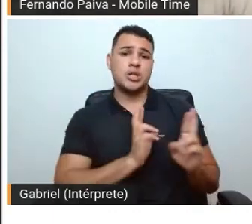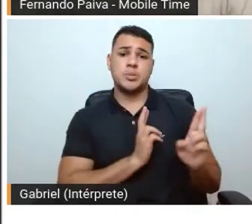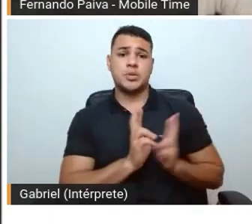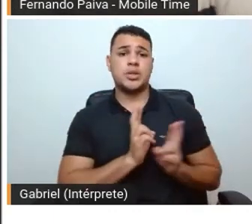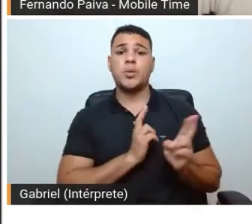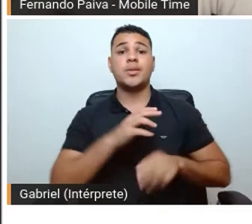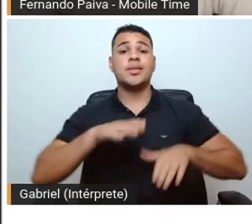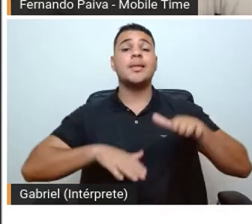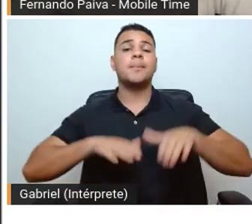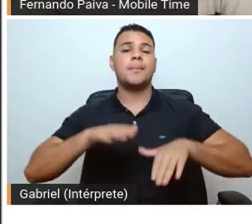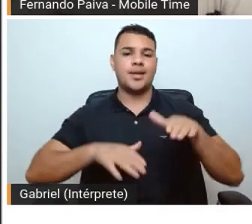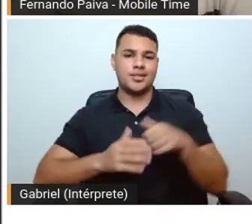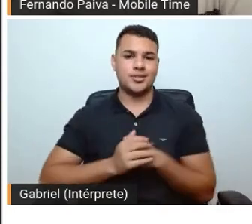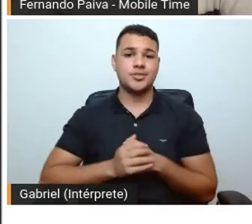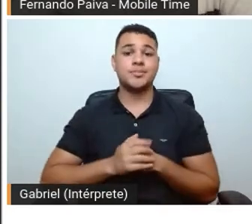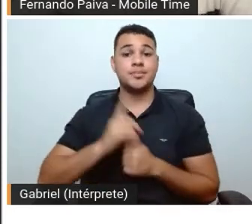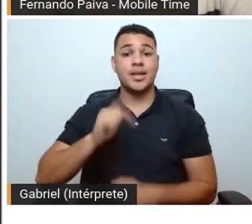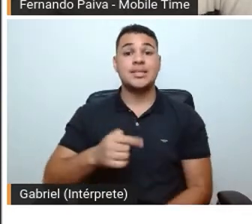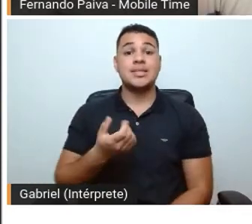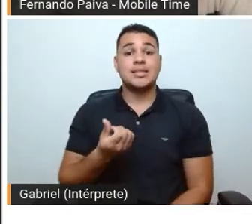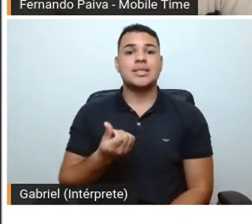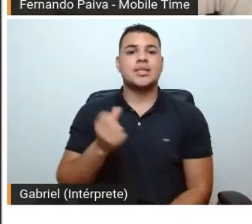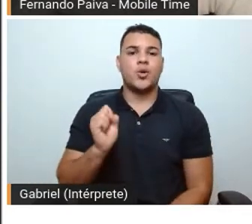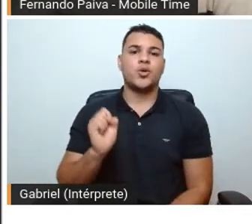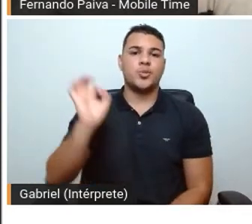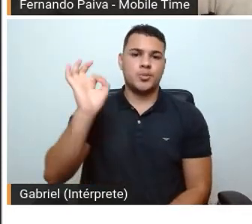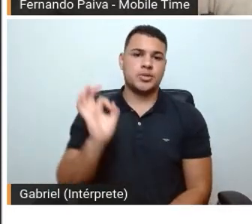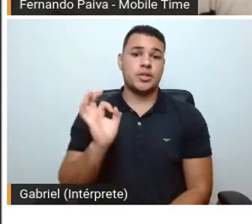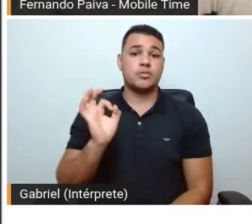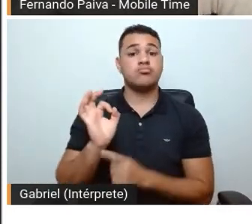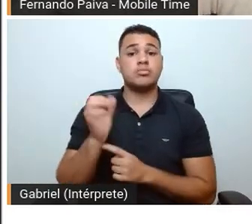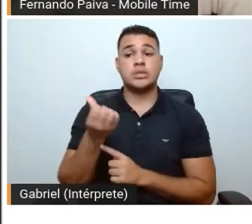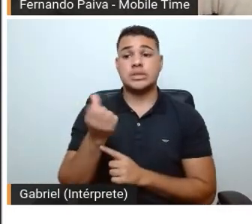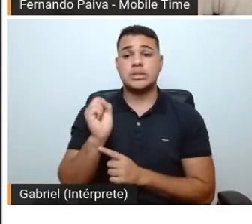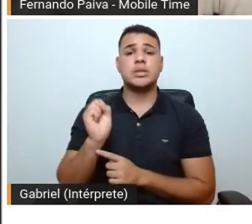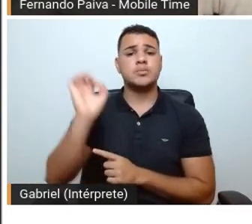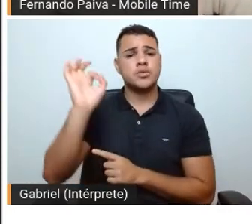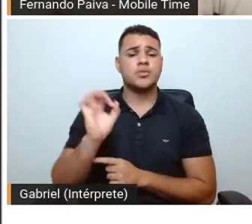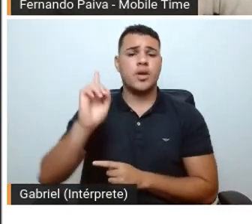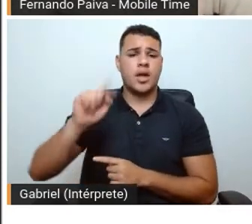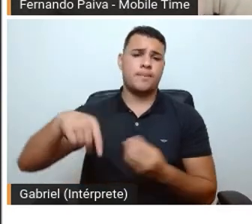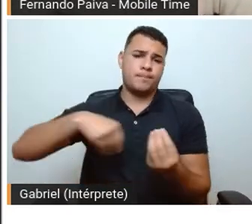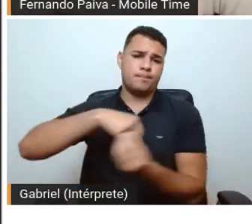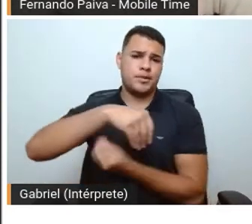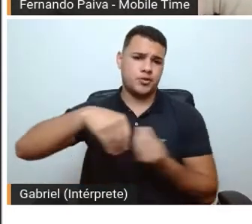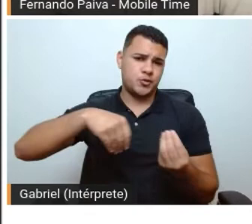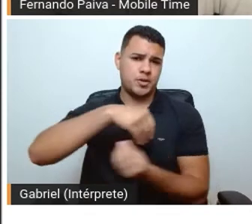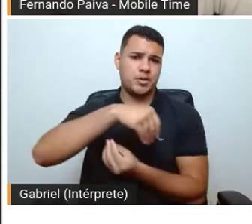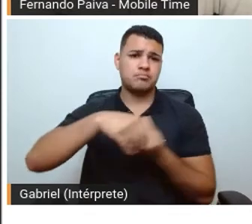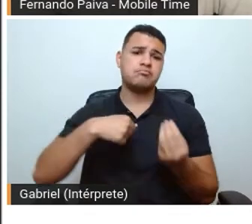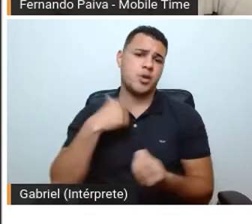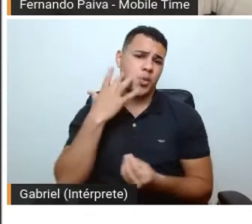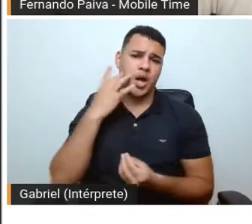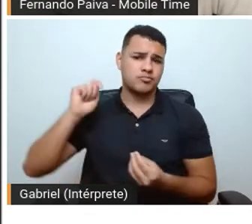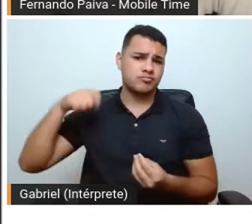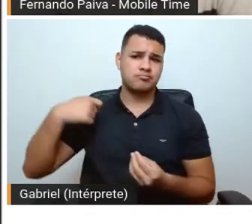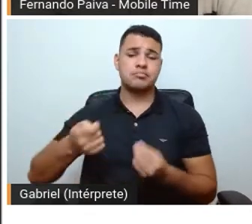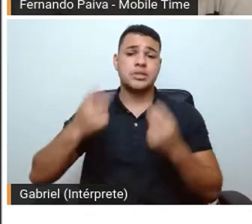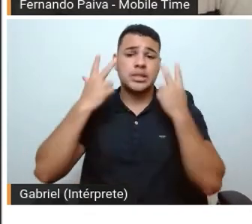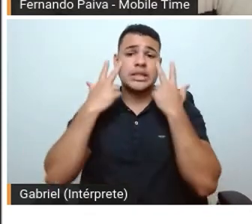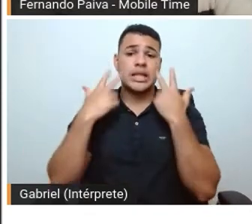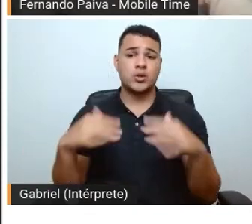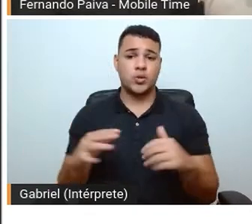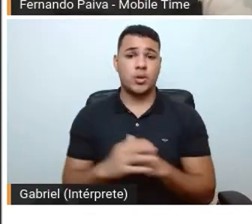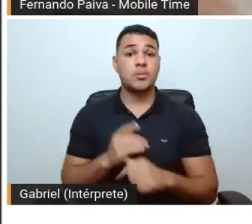descendo para você sempre oito por cento declaram que a maioria dos esportes olímpicos né e acho que acho que é natural mesmo porque tem